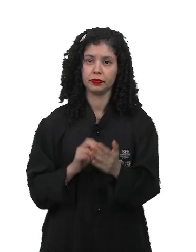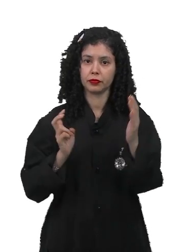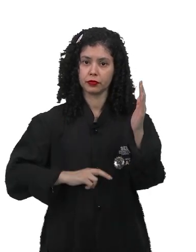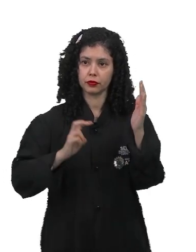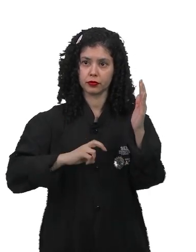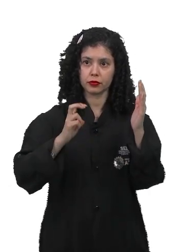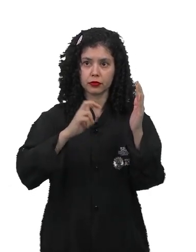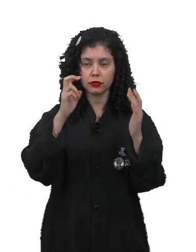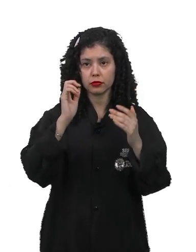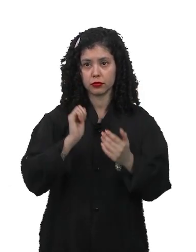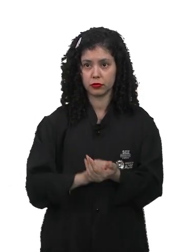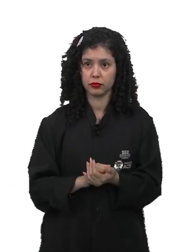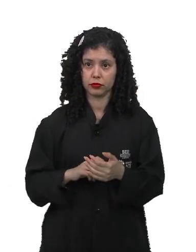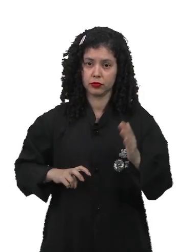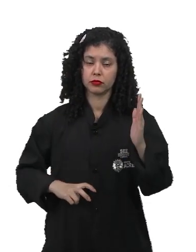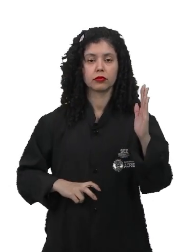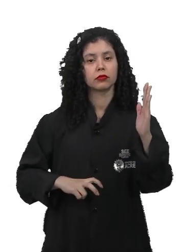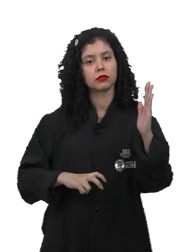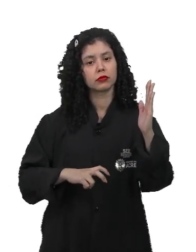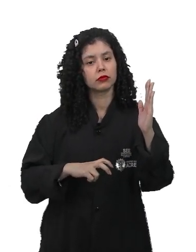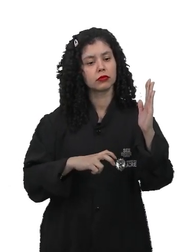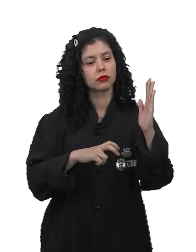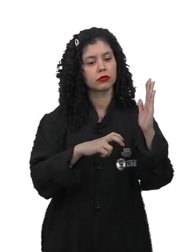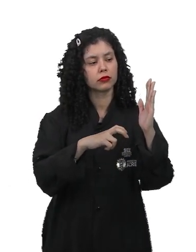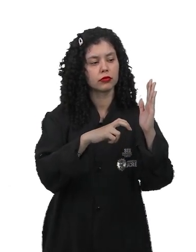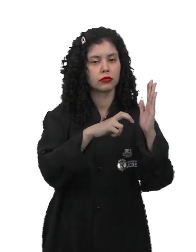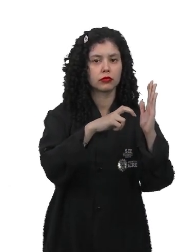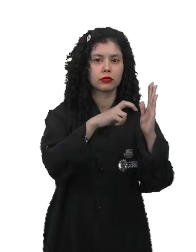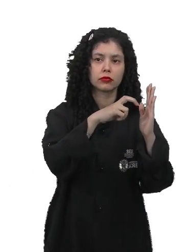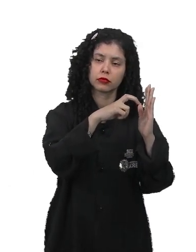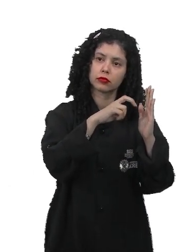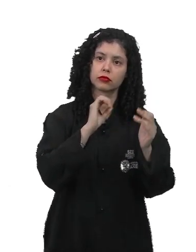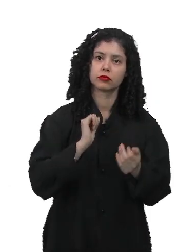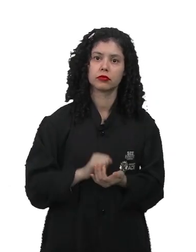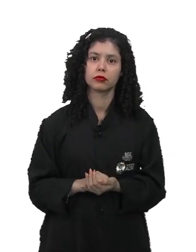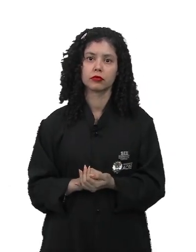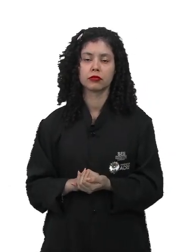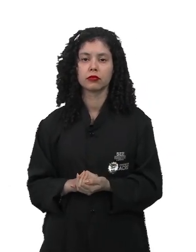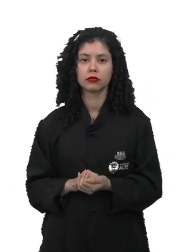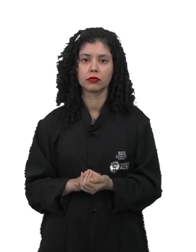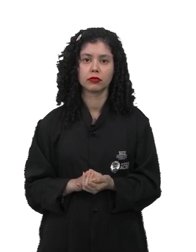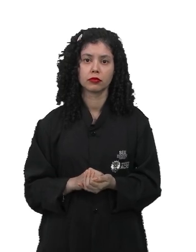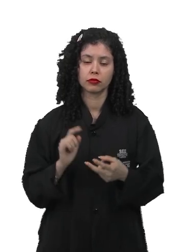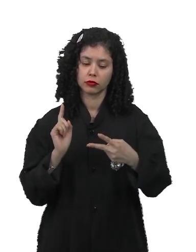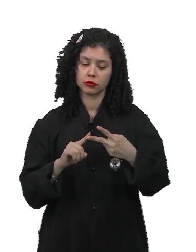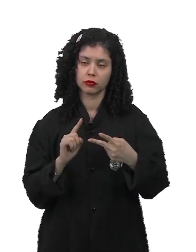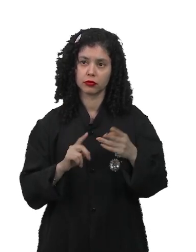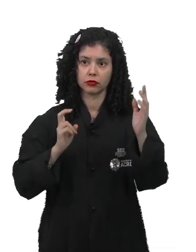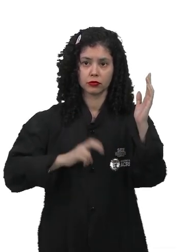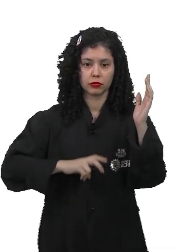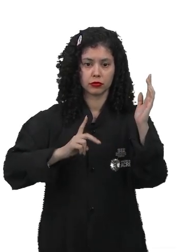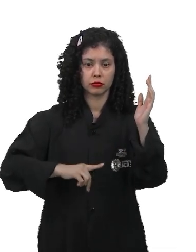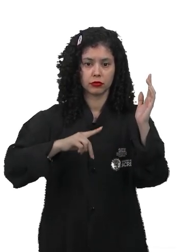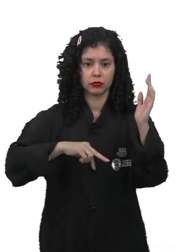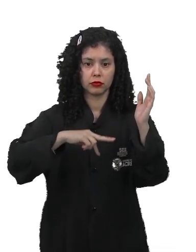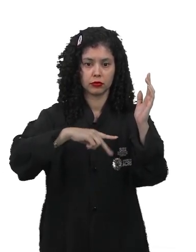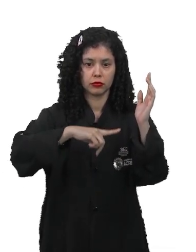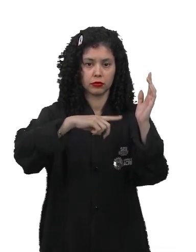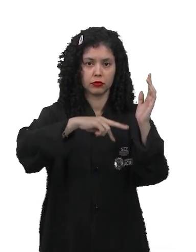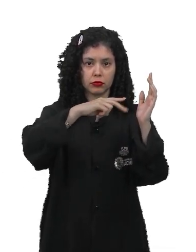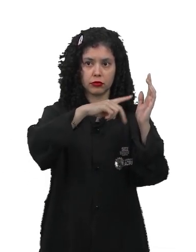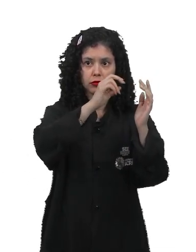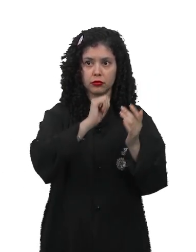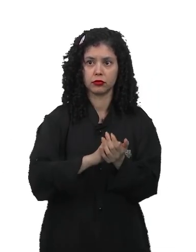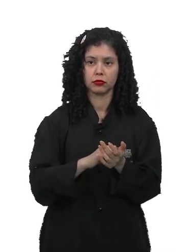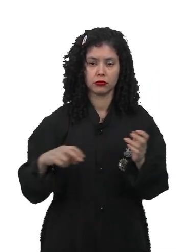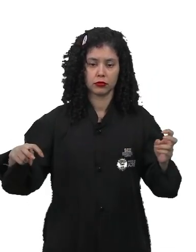escada. Na primeira nós temos uma escada rolante, na segunda nós temos uma escada normal